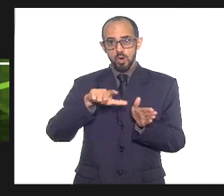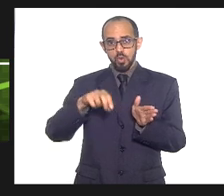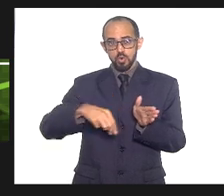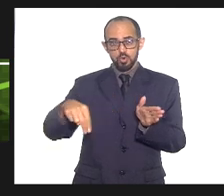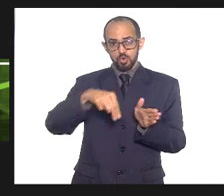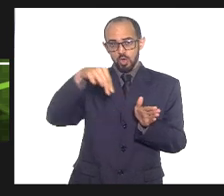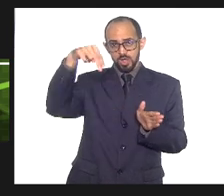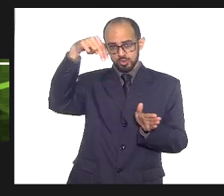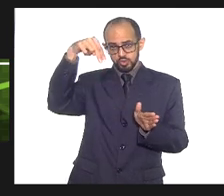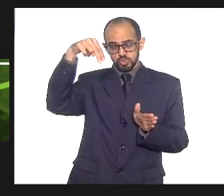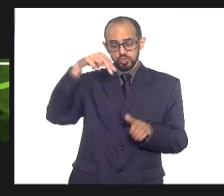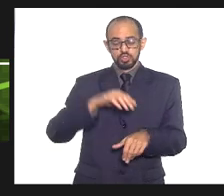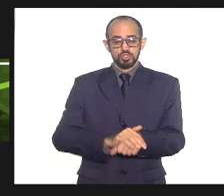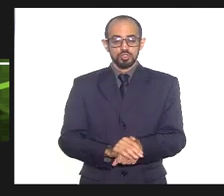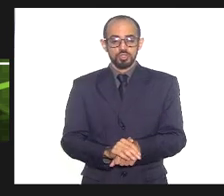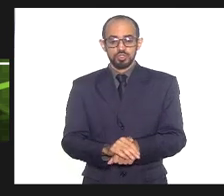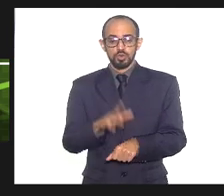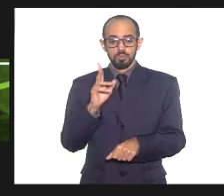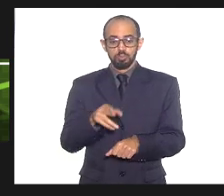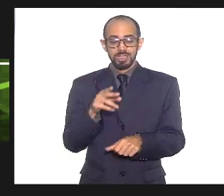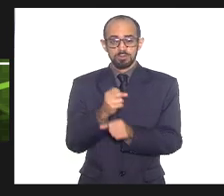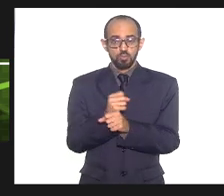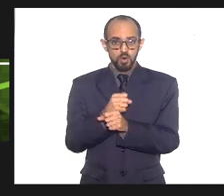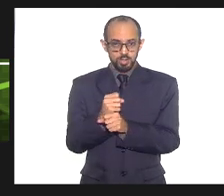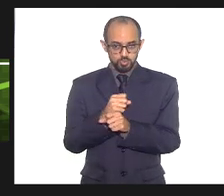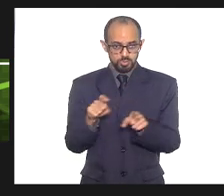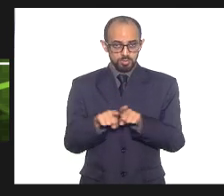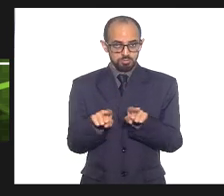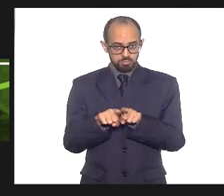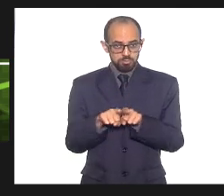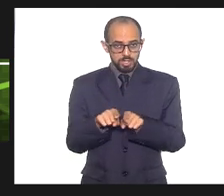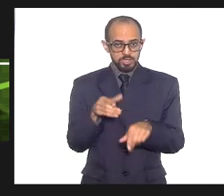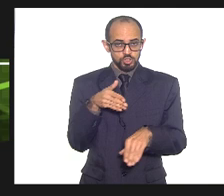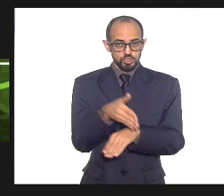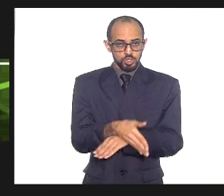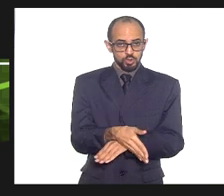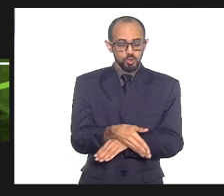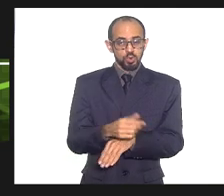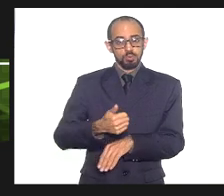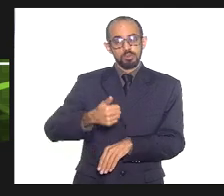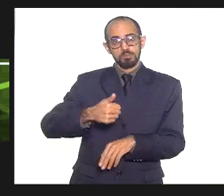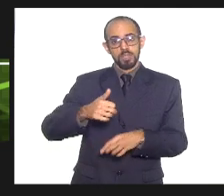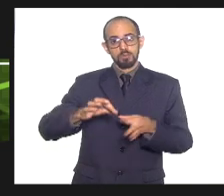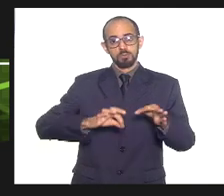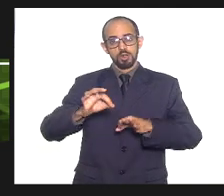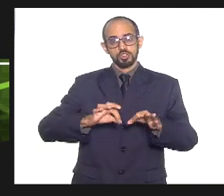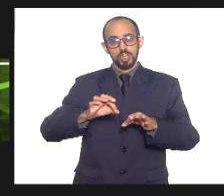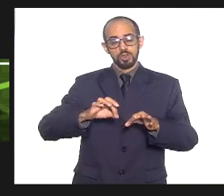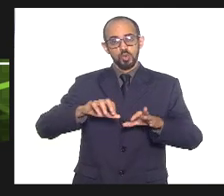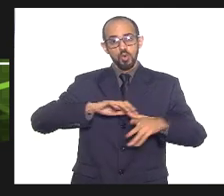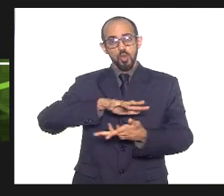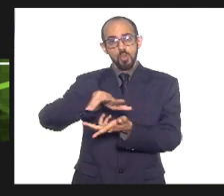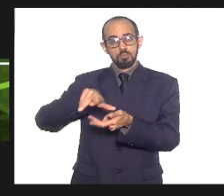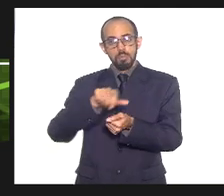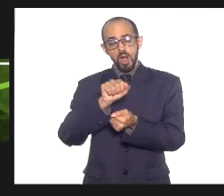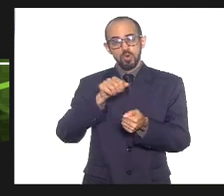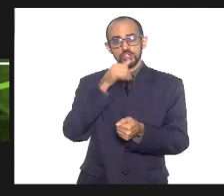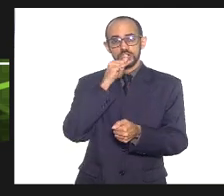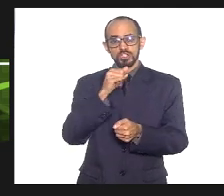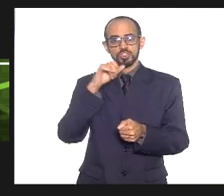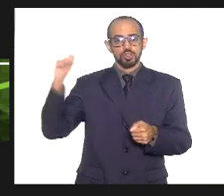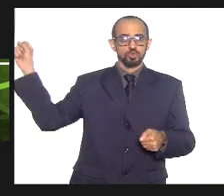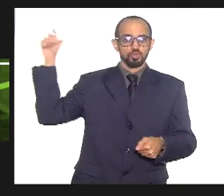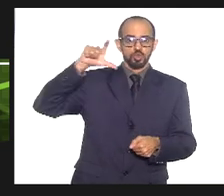Carcará Norte. E no mesmo ano, nós tivemos a nossa entrada no primeiro projeto global de energia solar. Esse